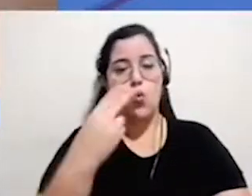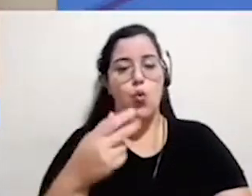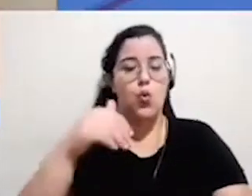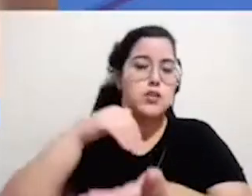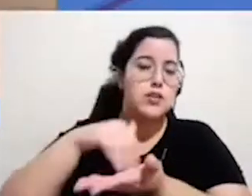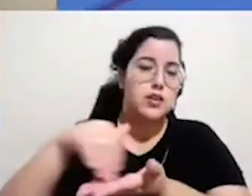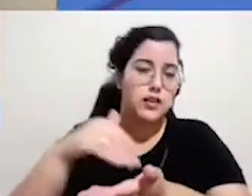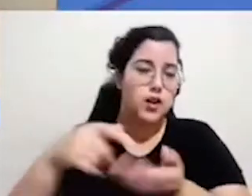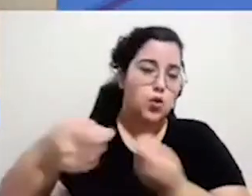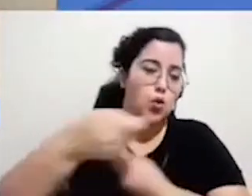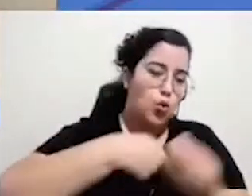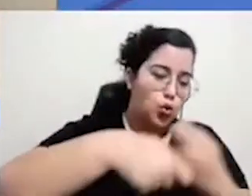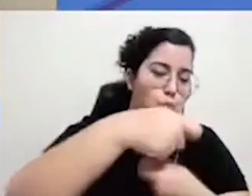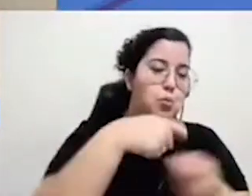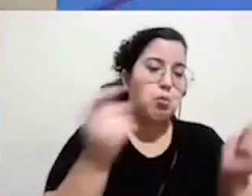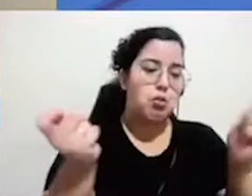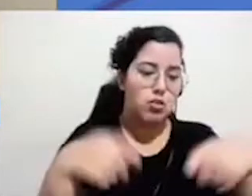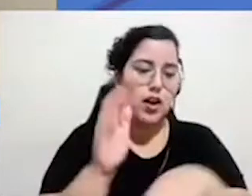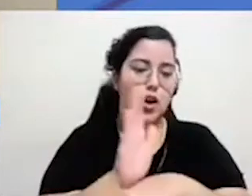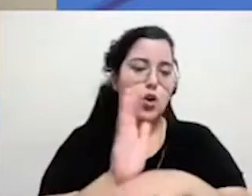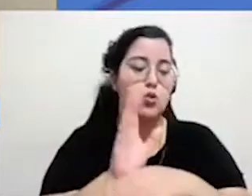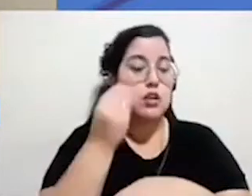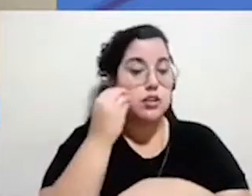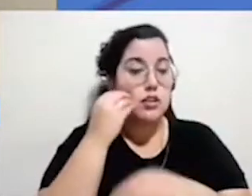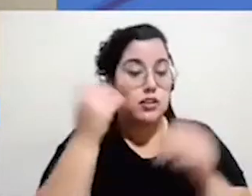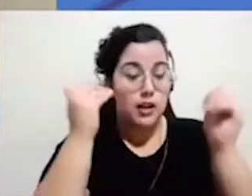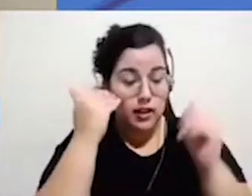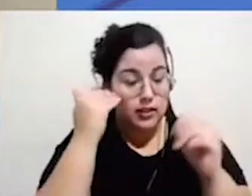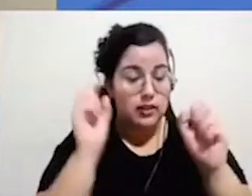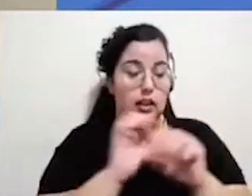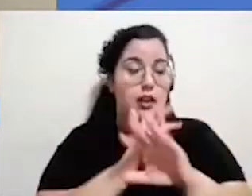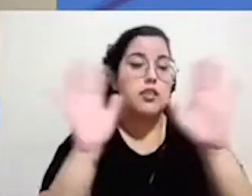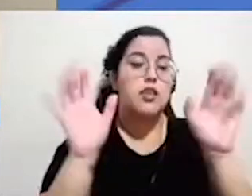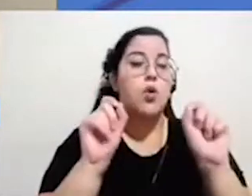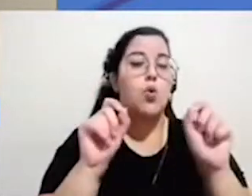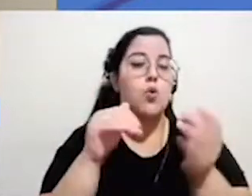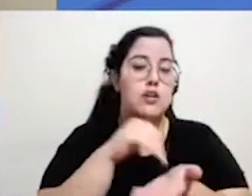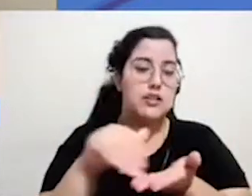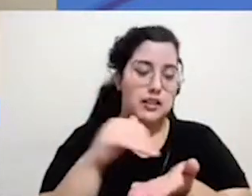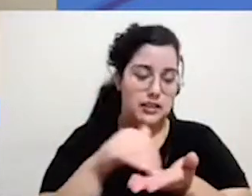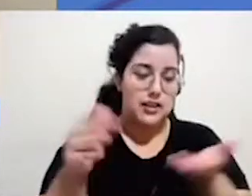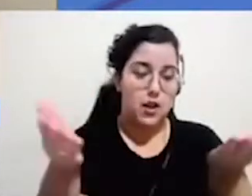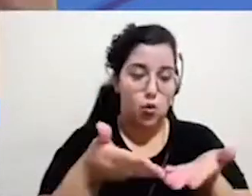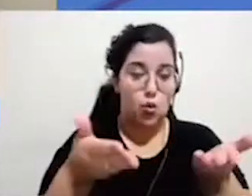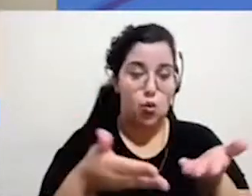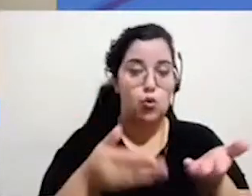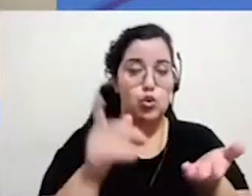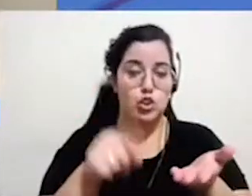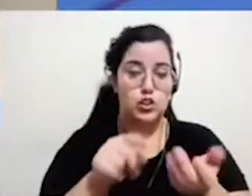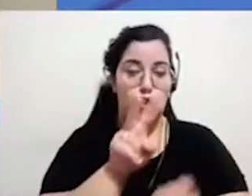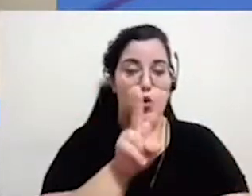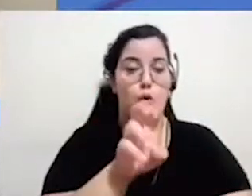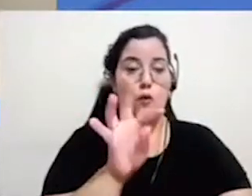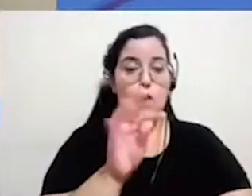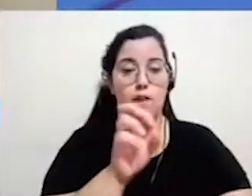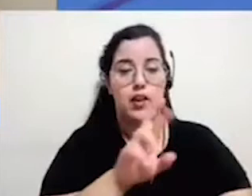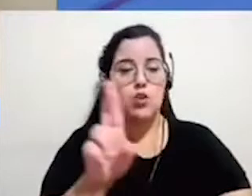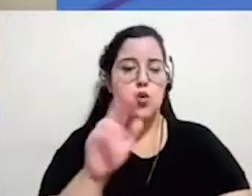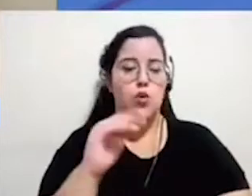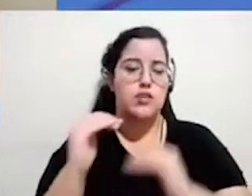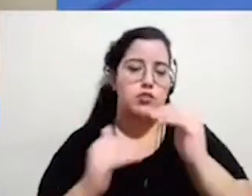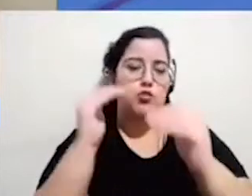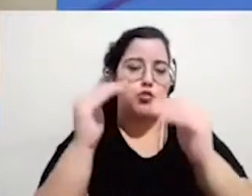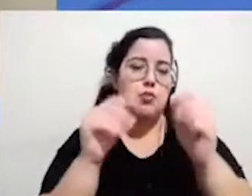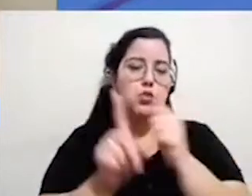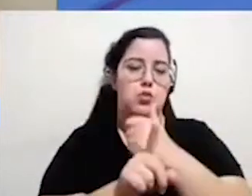do Planejamento e tudo, ajudar a entender que a Secretaria da Educação hoje é um vetor de desenvolvimento